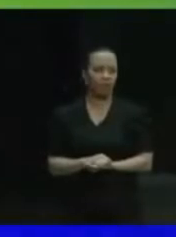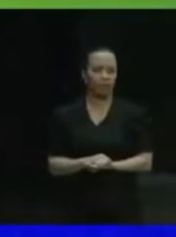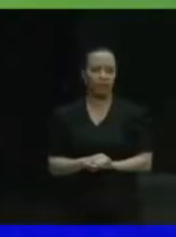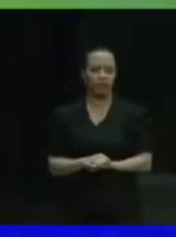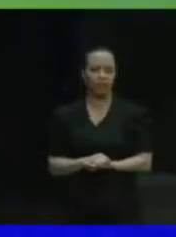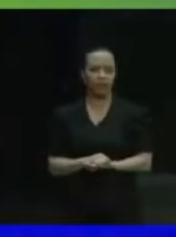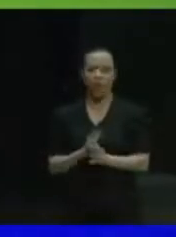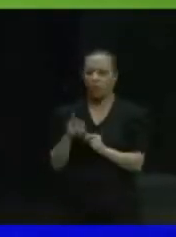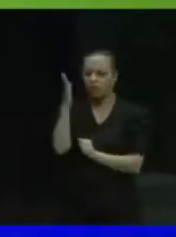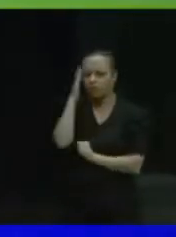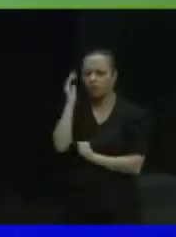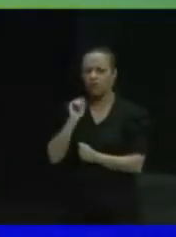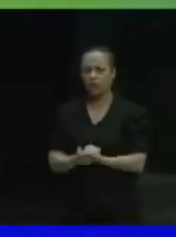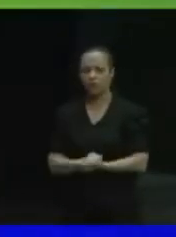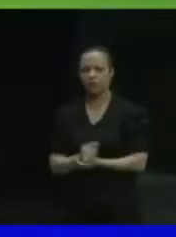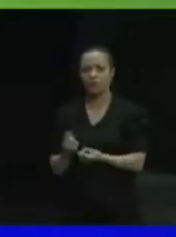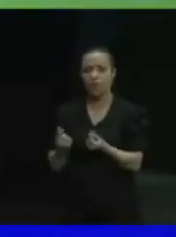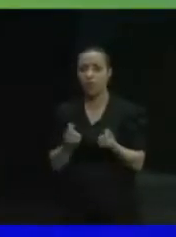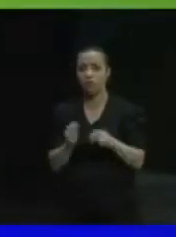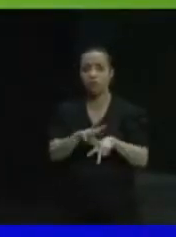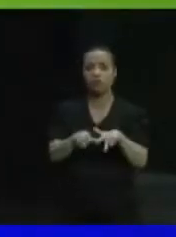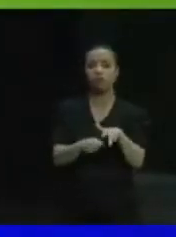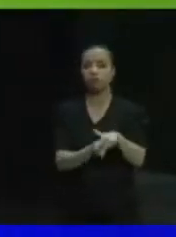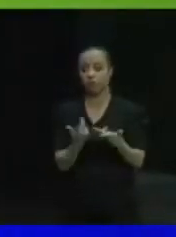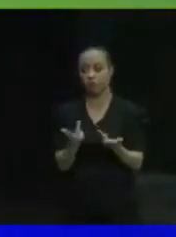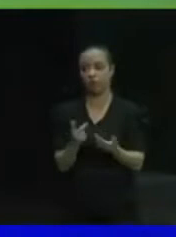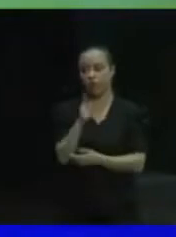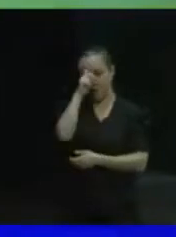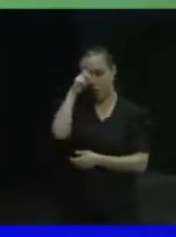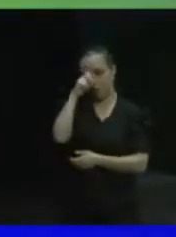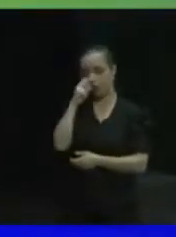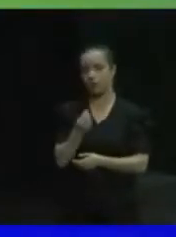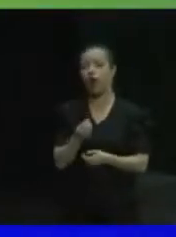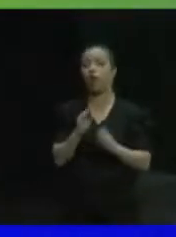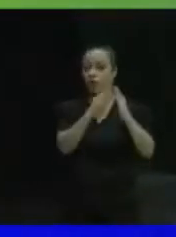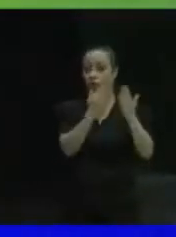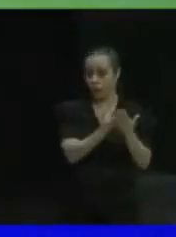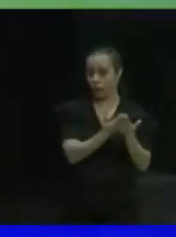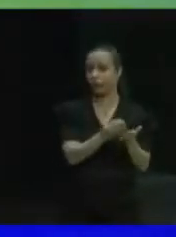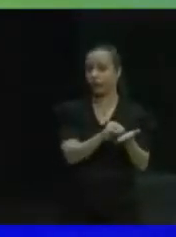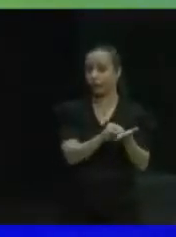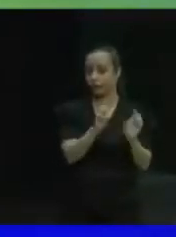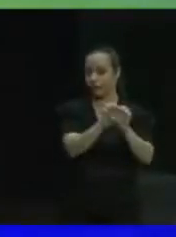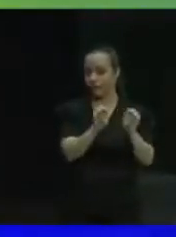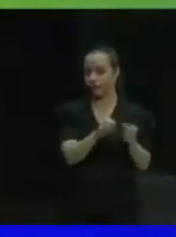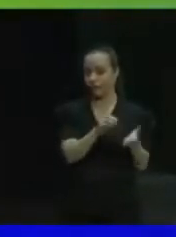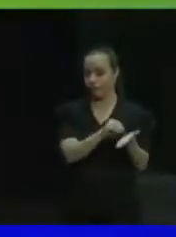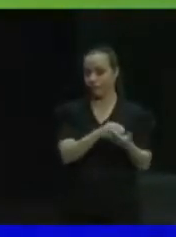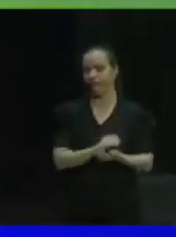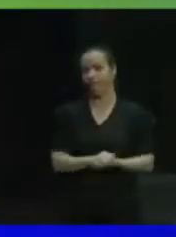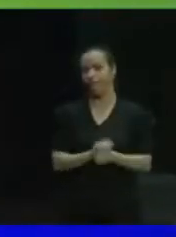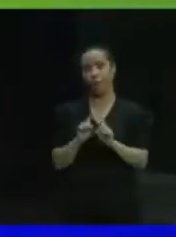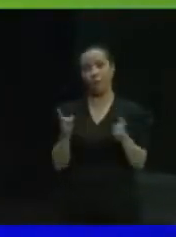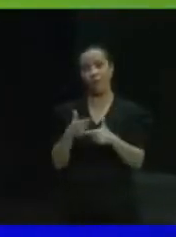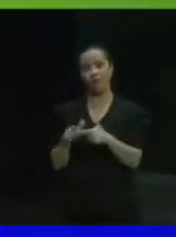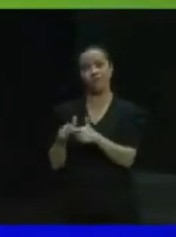Todo mundo sabe que o dinheiro desviado é o hospital e a escola sucateadas. O problema